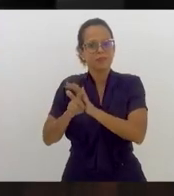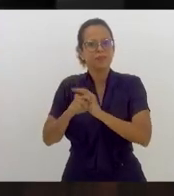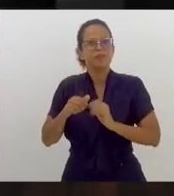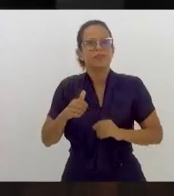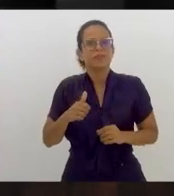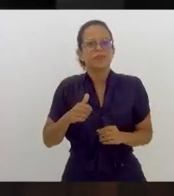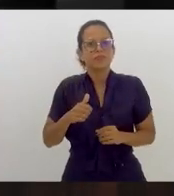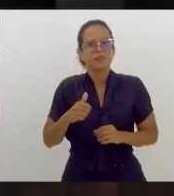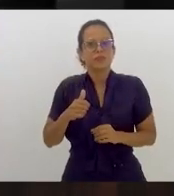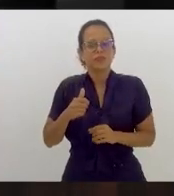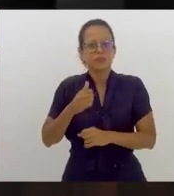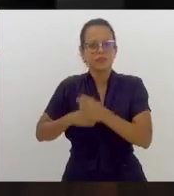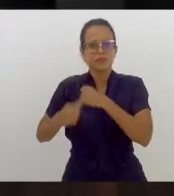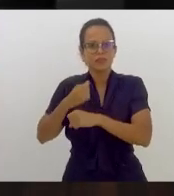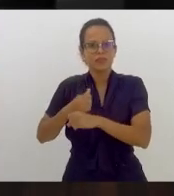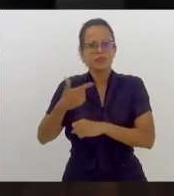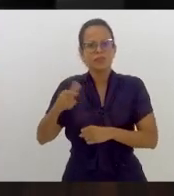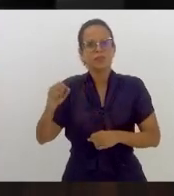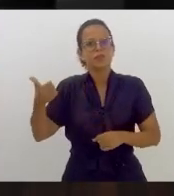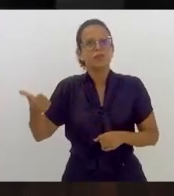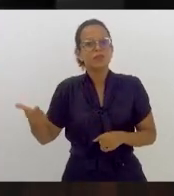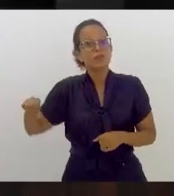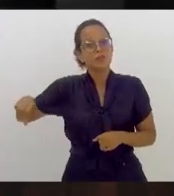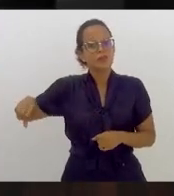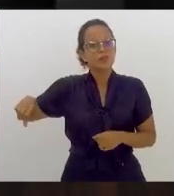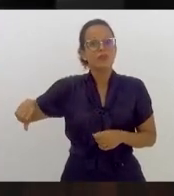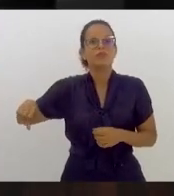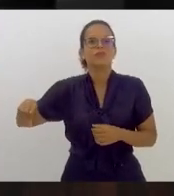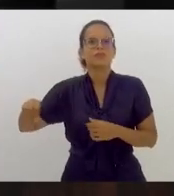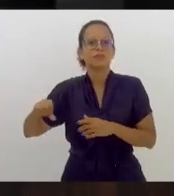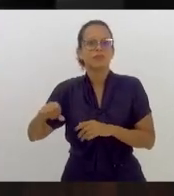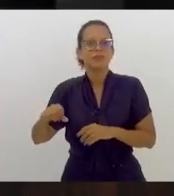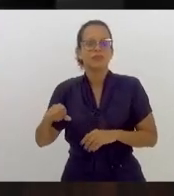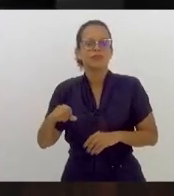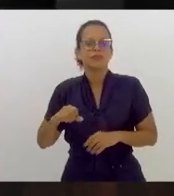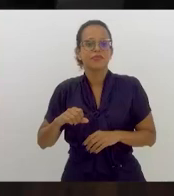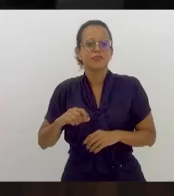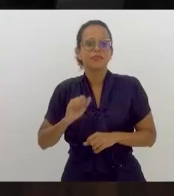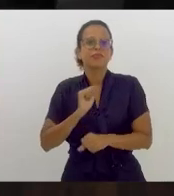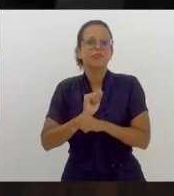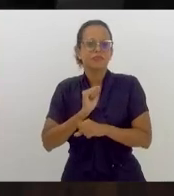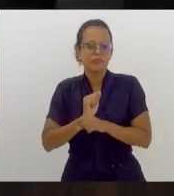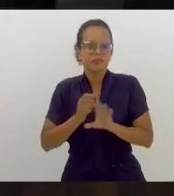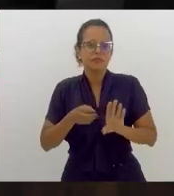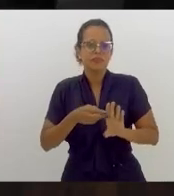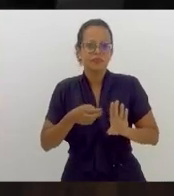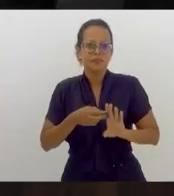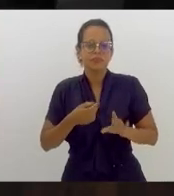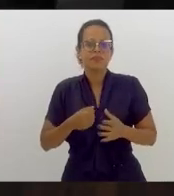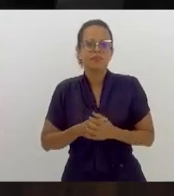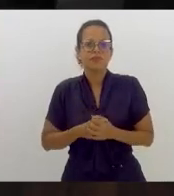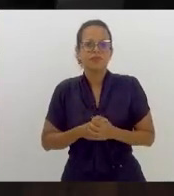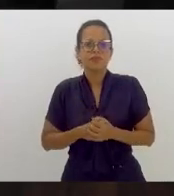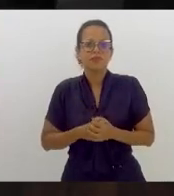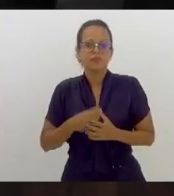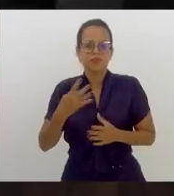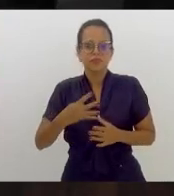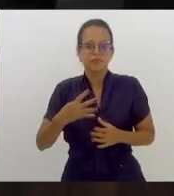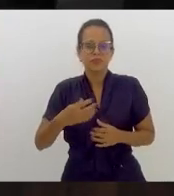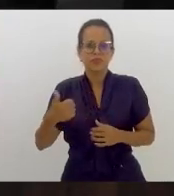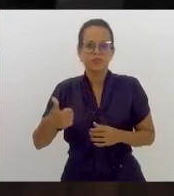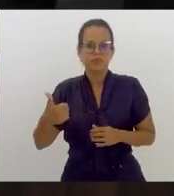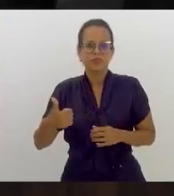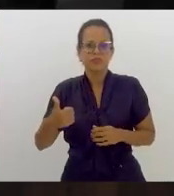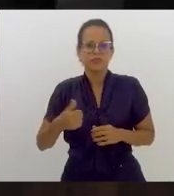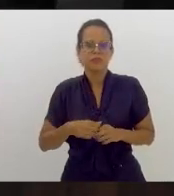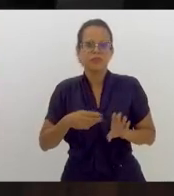25 de novembro de 2009, pedindo de parecer da Comissão de Emendas Condicionais e Vetos. 41º da pauta, veto